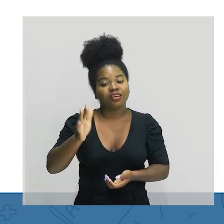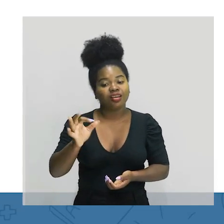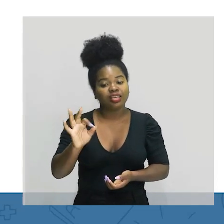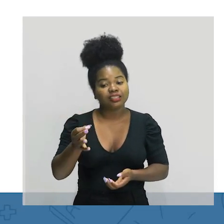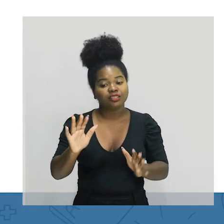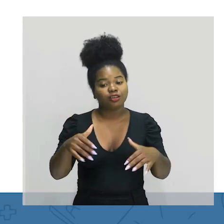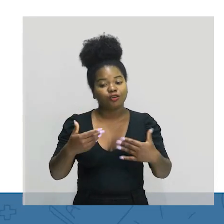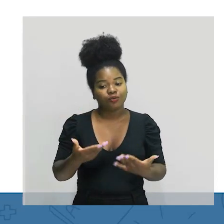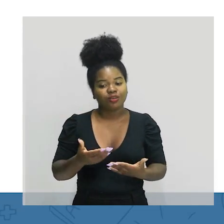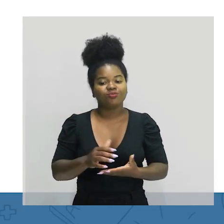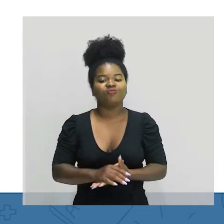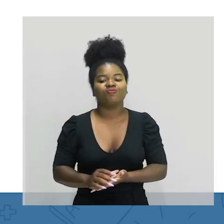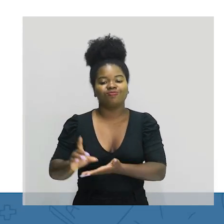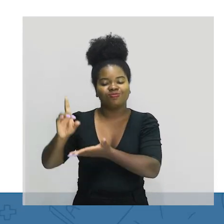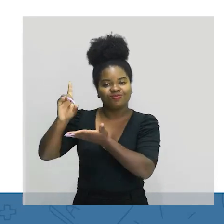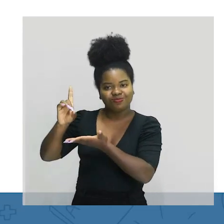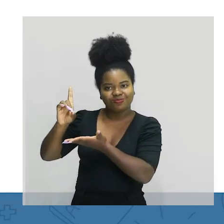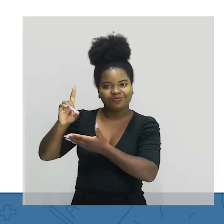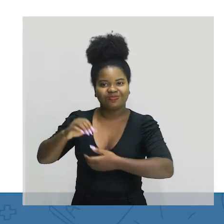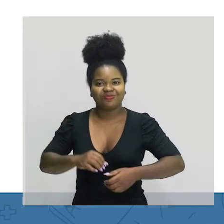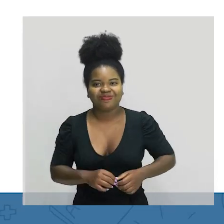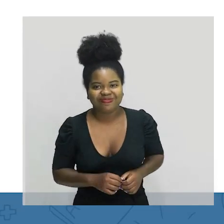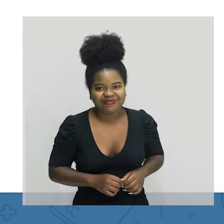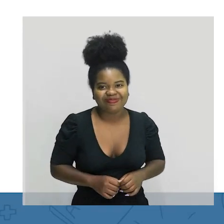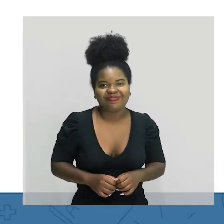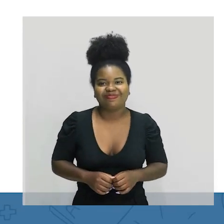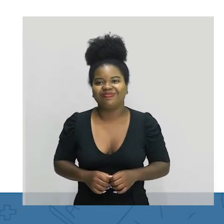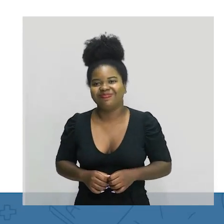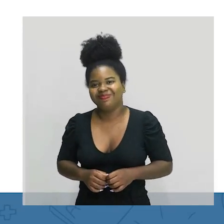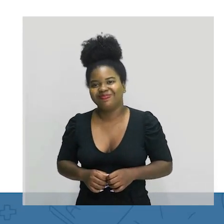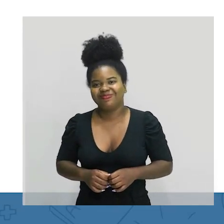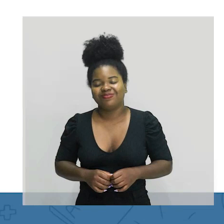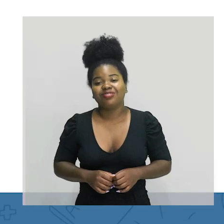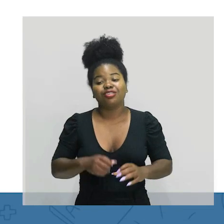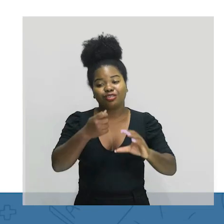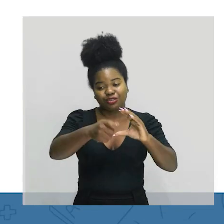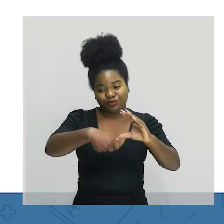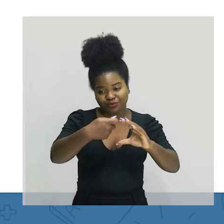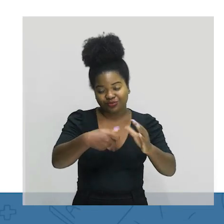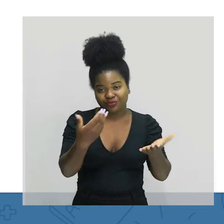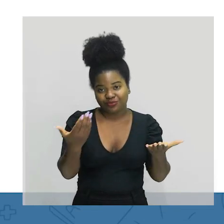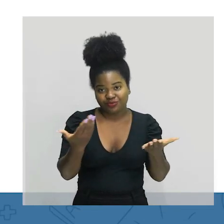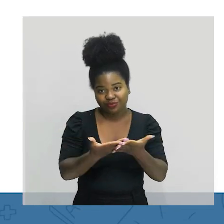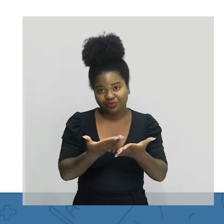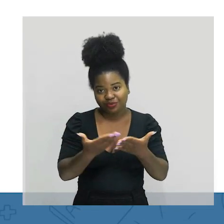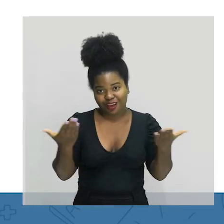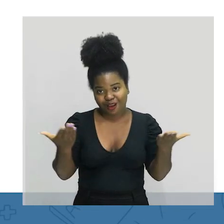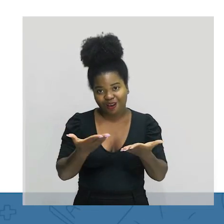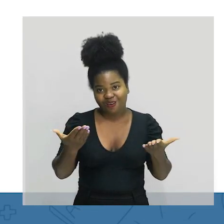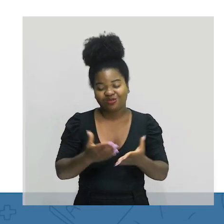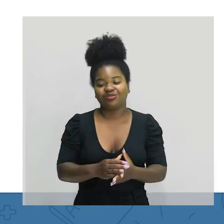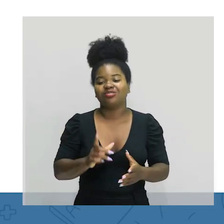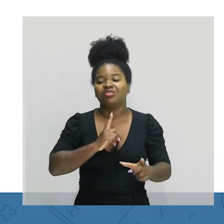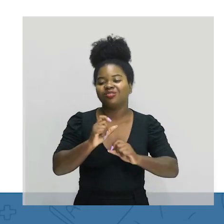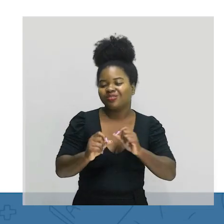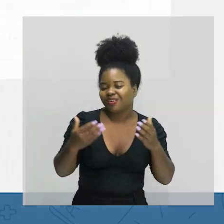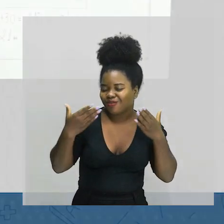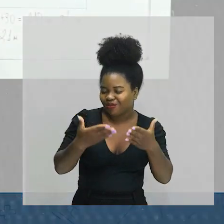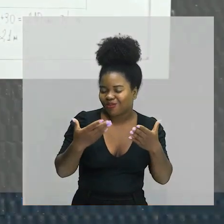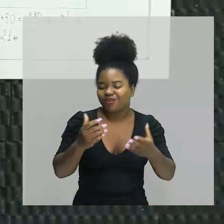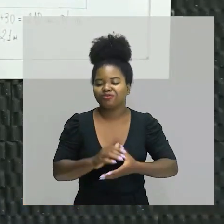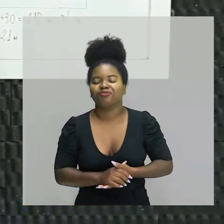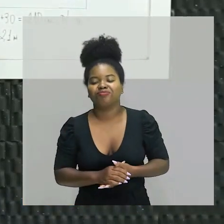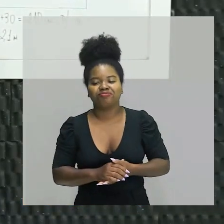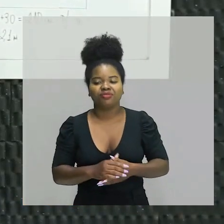resposta correta aí tá, turma, letra D, certo? Então, nos vídeos de hoje, a gente trabalhou uma das ferramentas